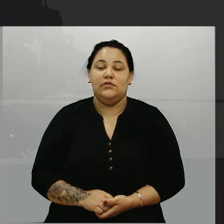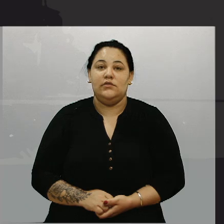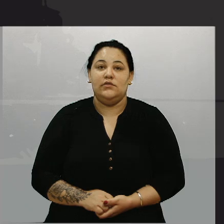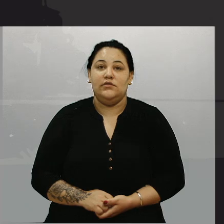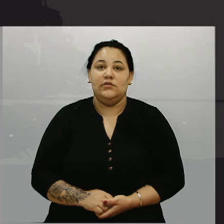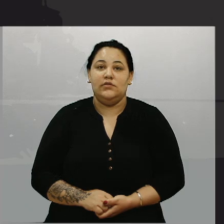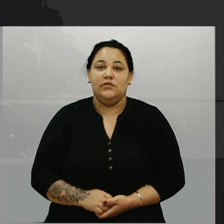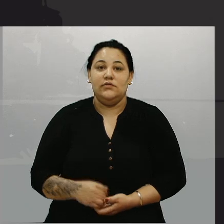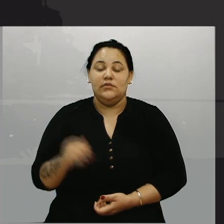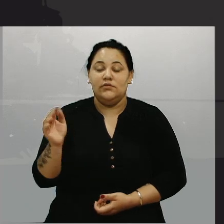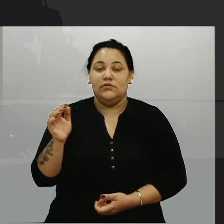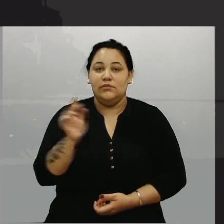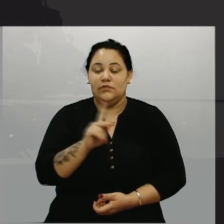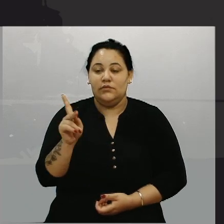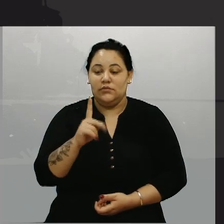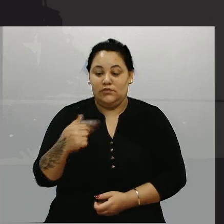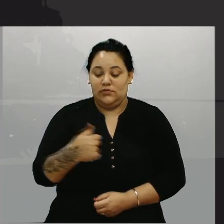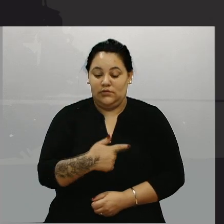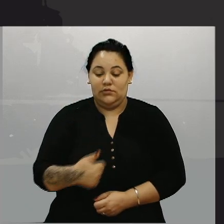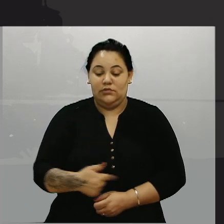Professor Zanquim.